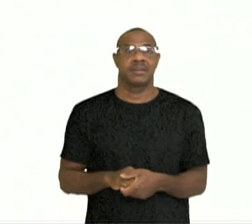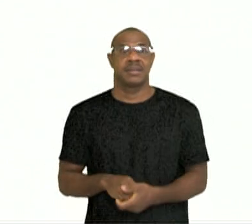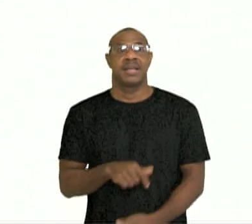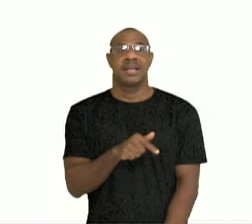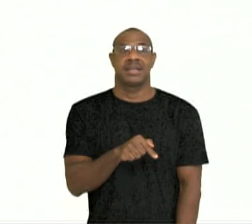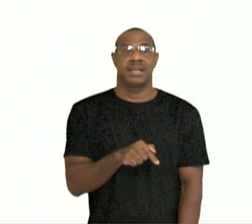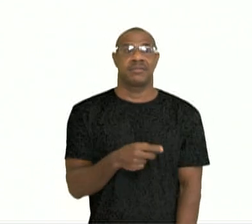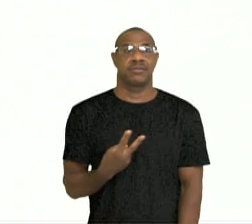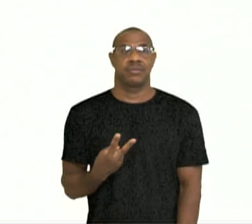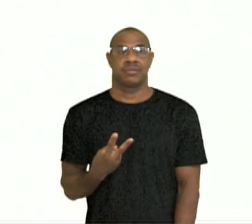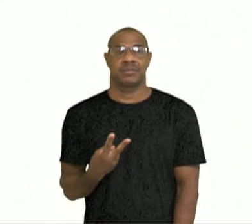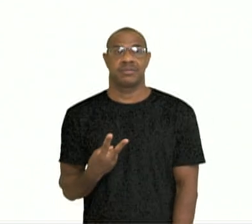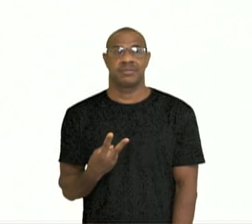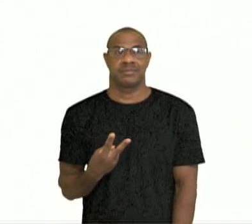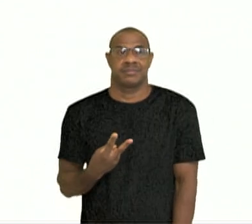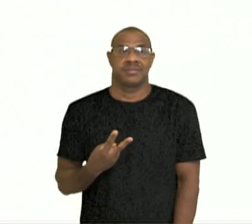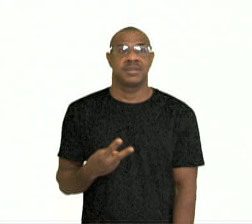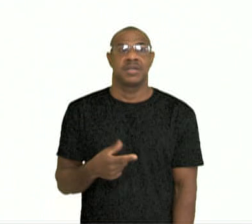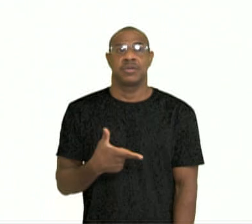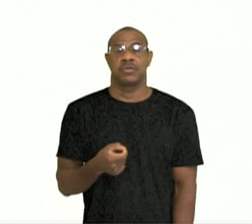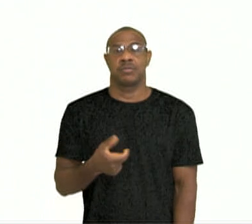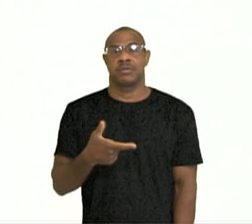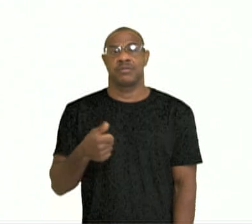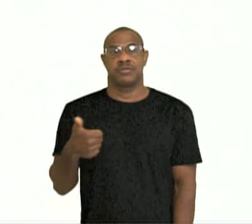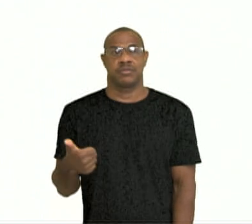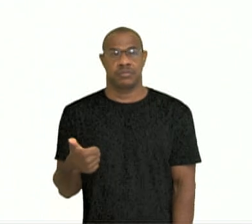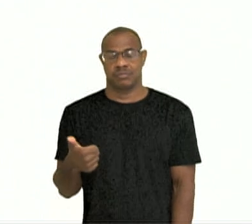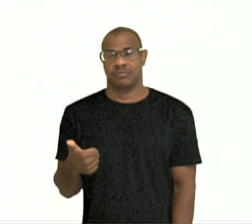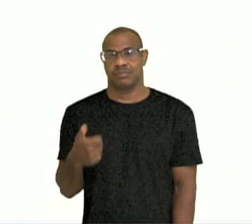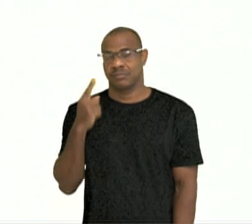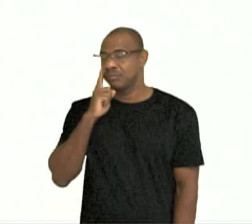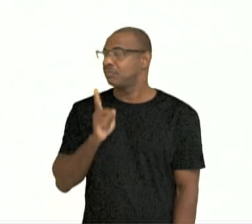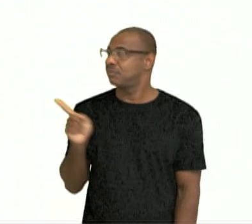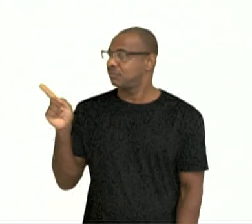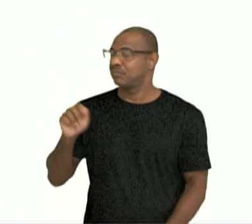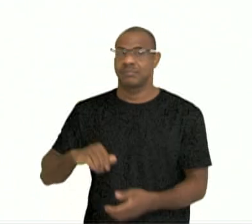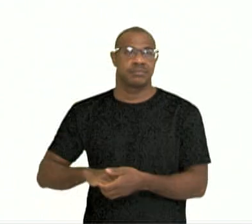7/2/2021, 22 horas 2 minutos, atualizada em